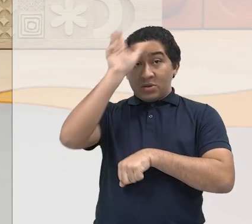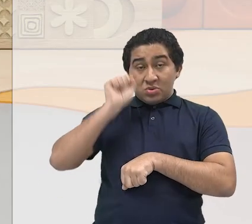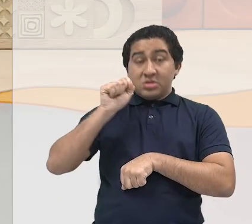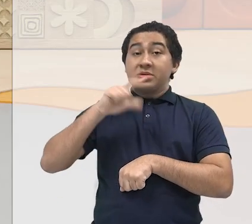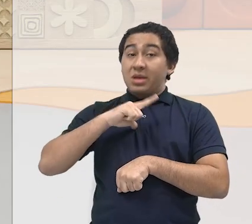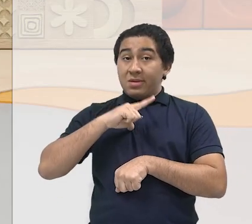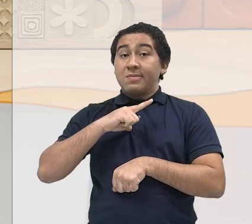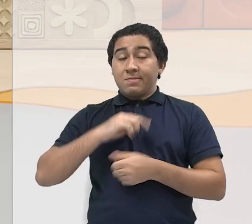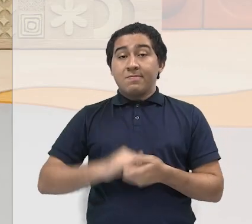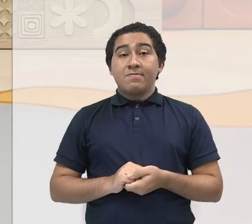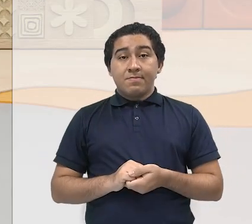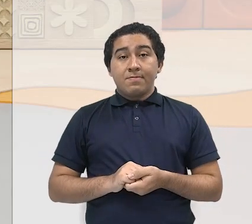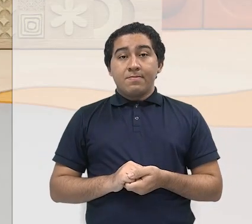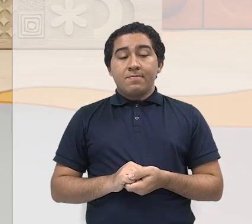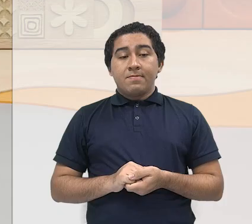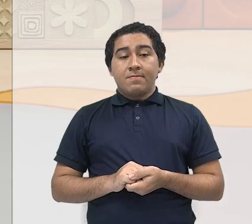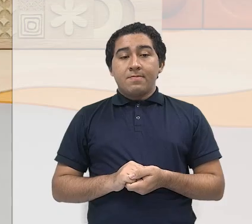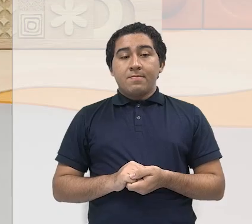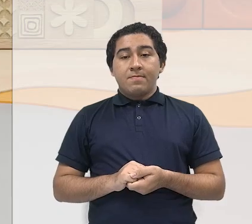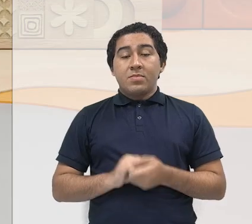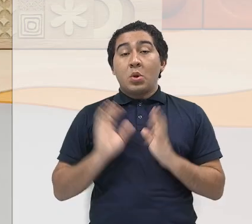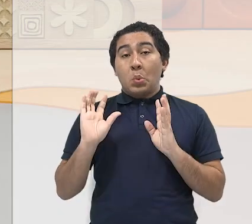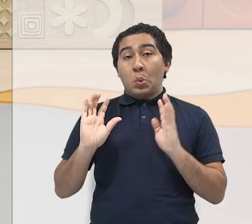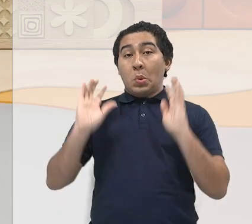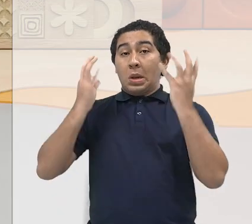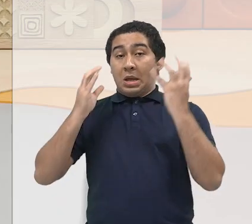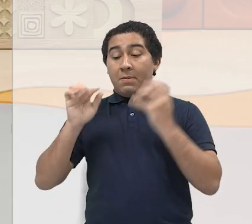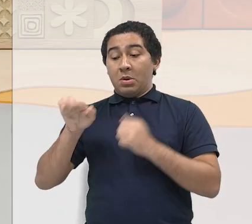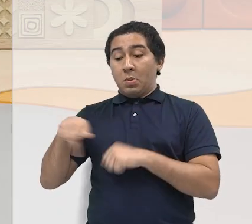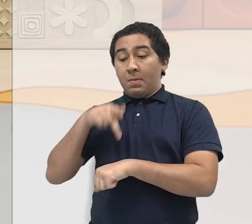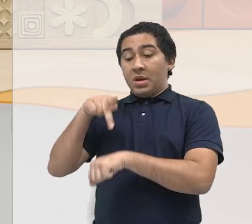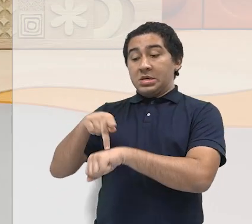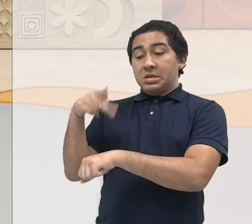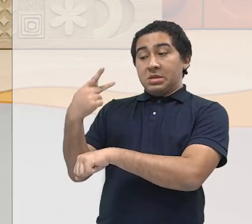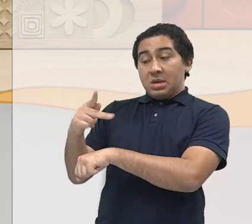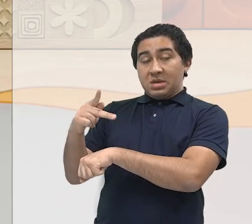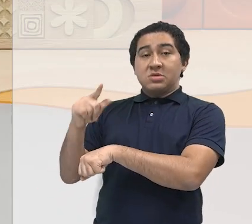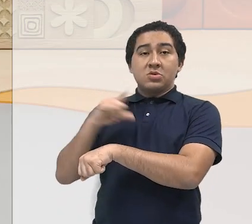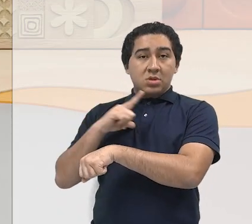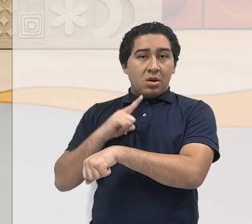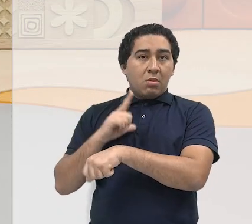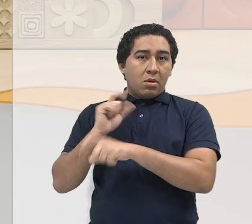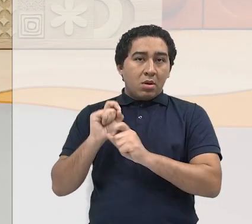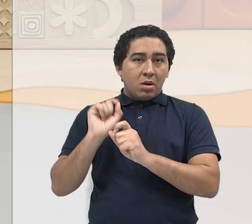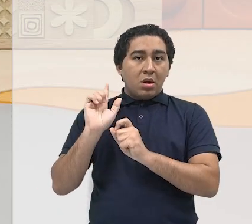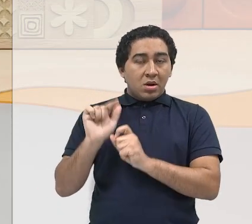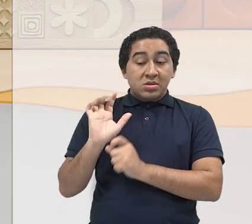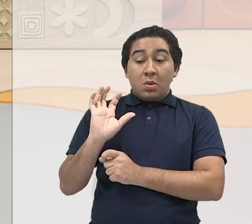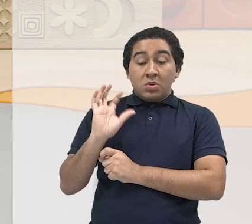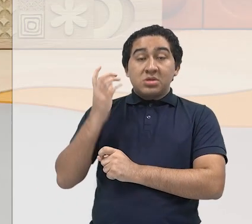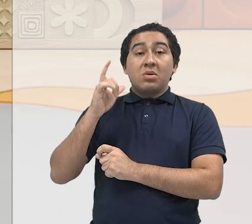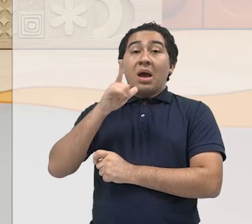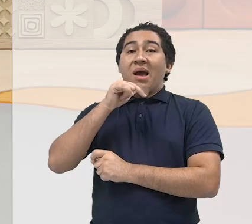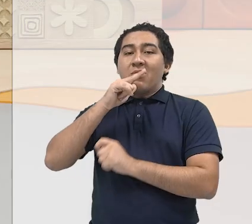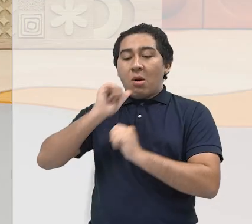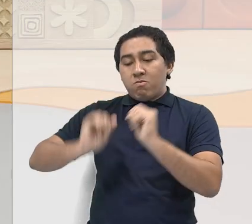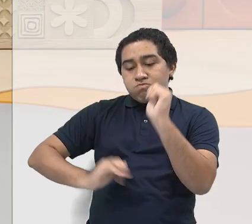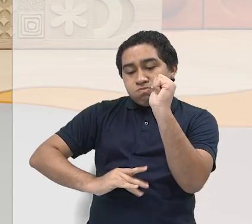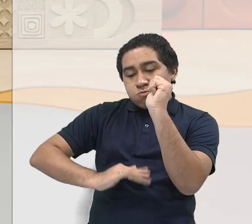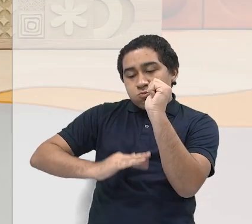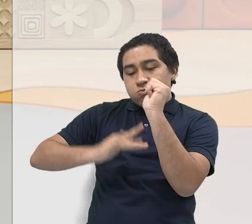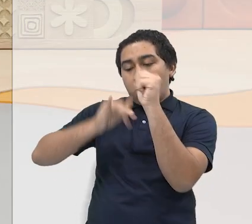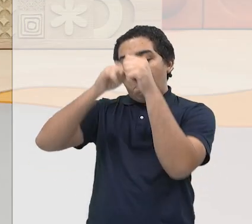por conta disso. Ou seja, o clima, né, uma força da natureza, causou ali um tsunami,